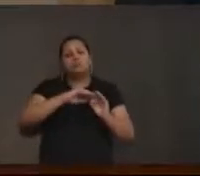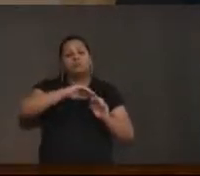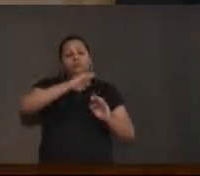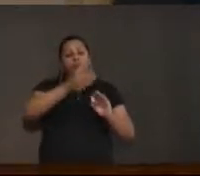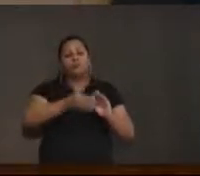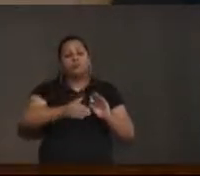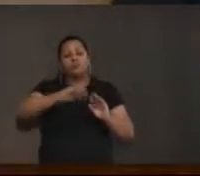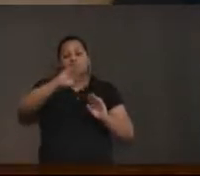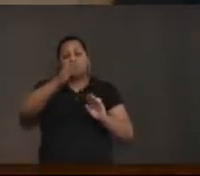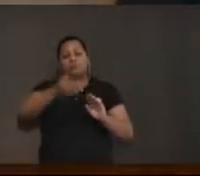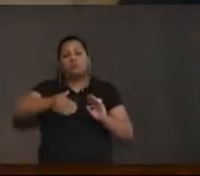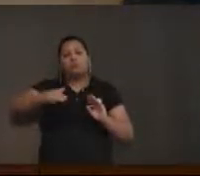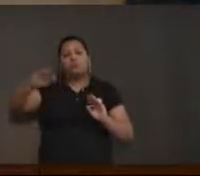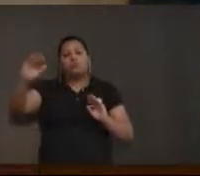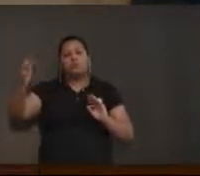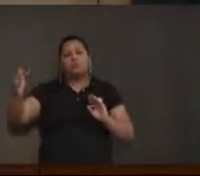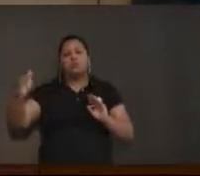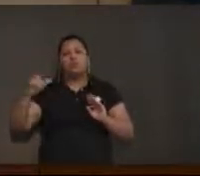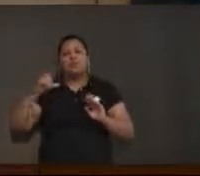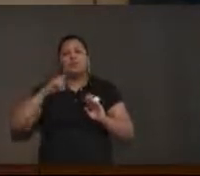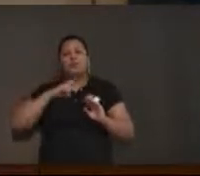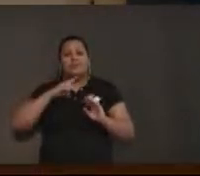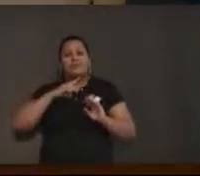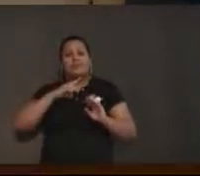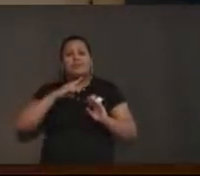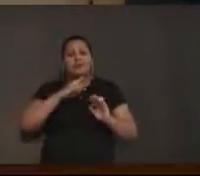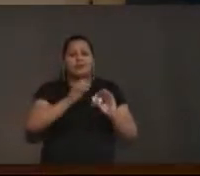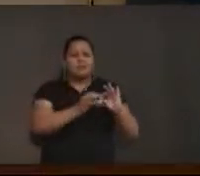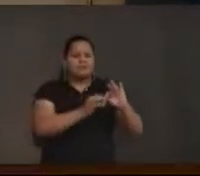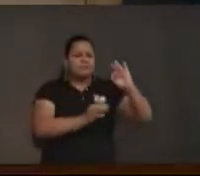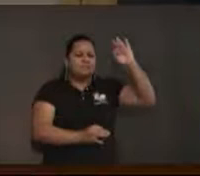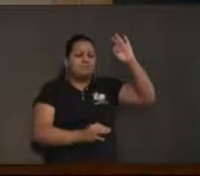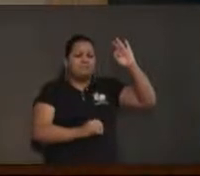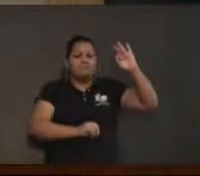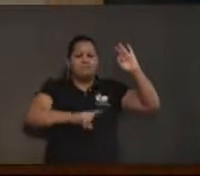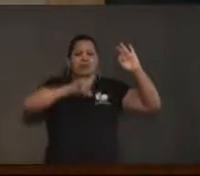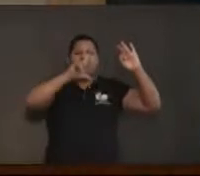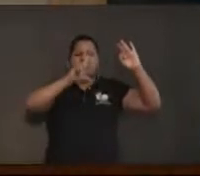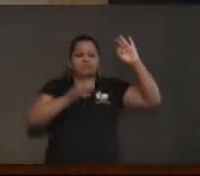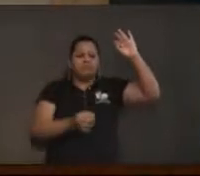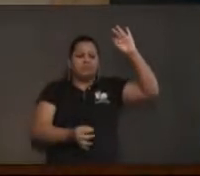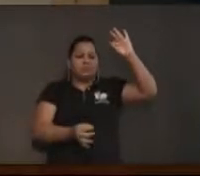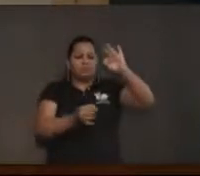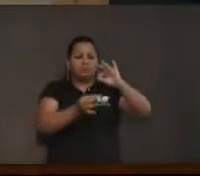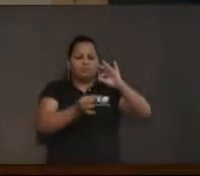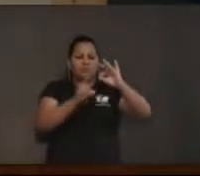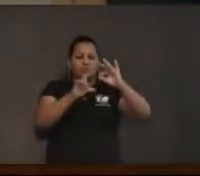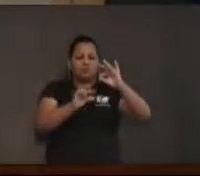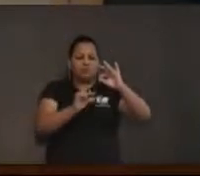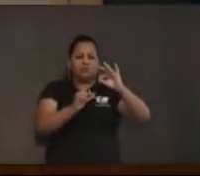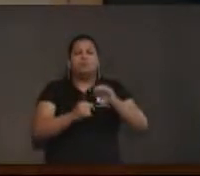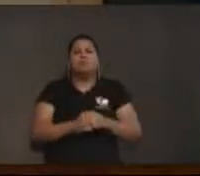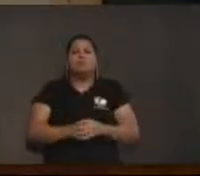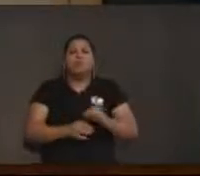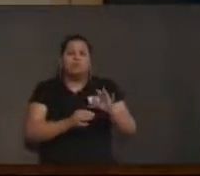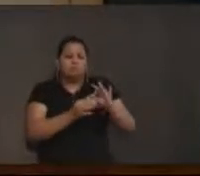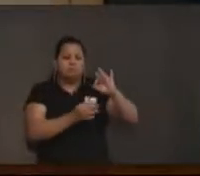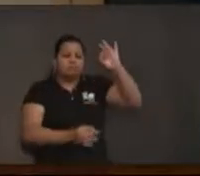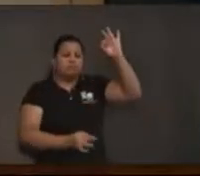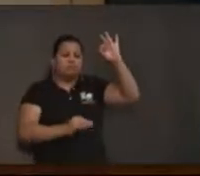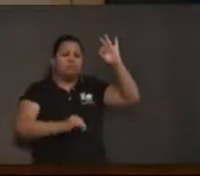desce Se você pegar todos esses máximos e recolher todos esses máximo vai ter um mínimo deles